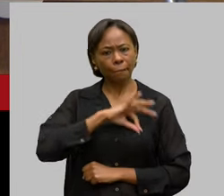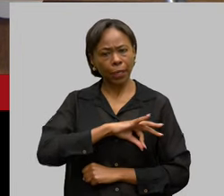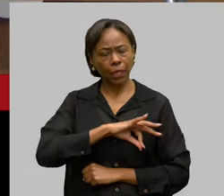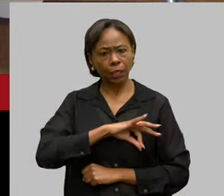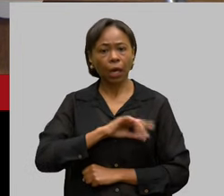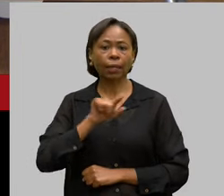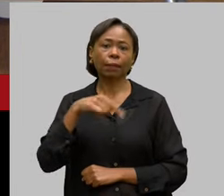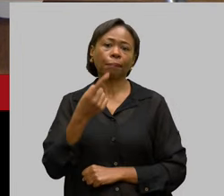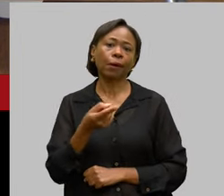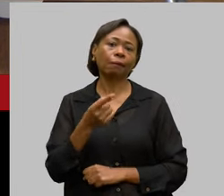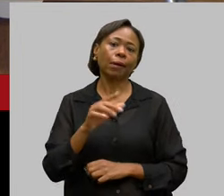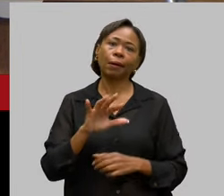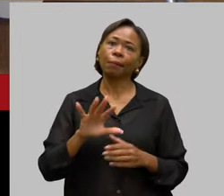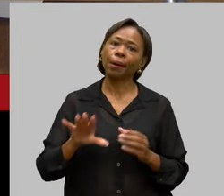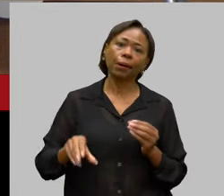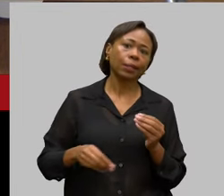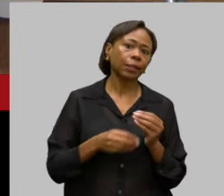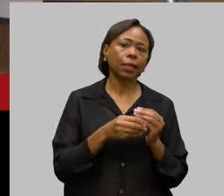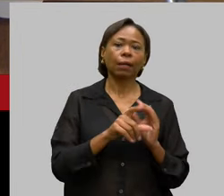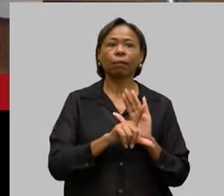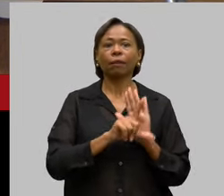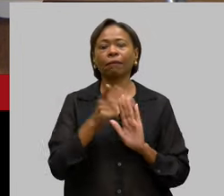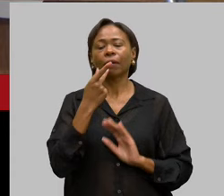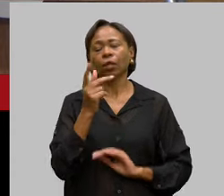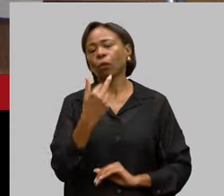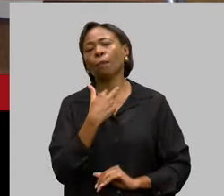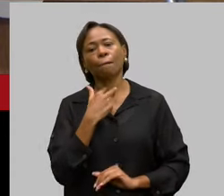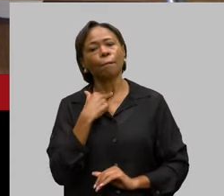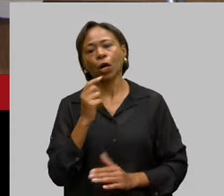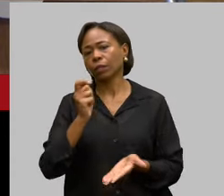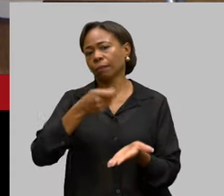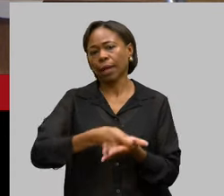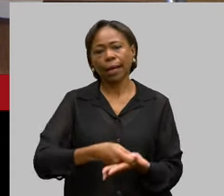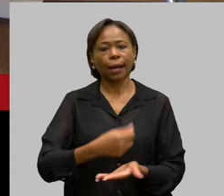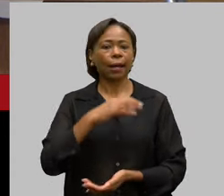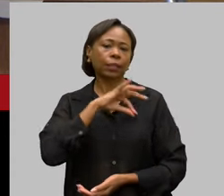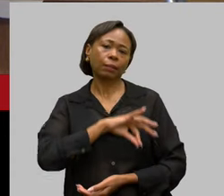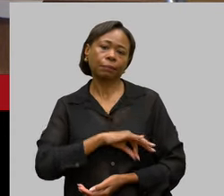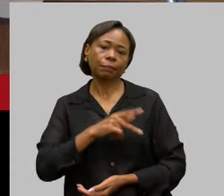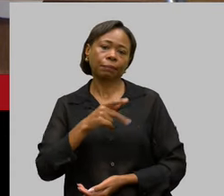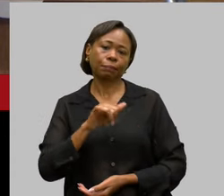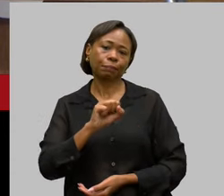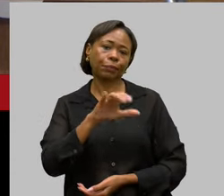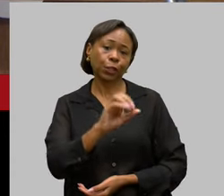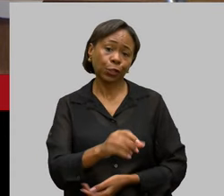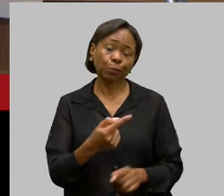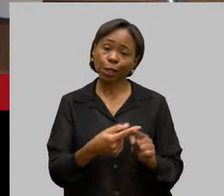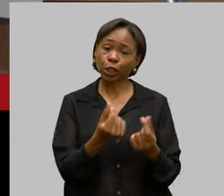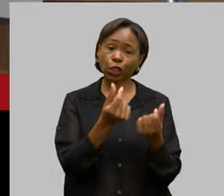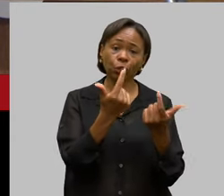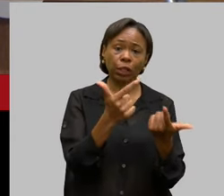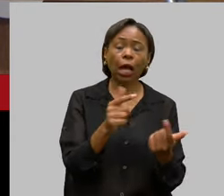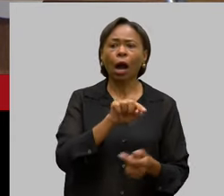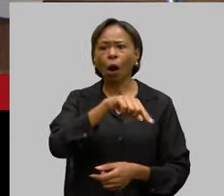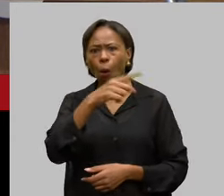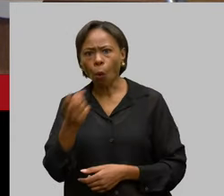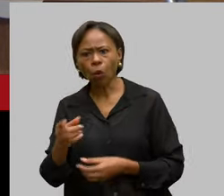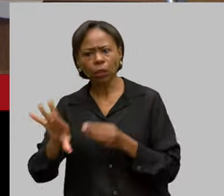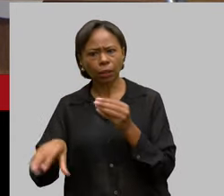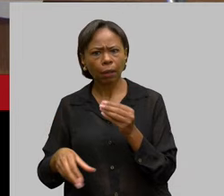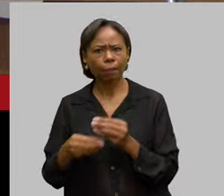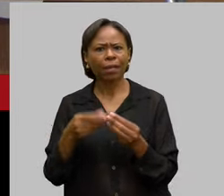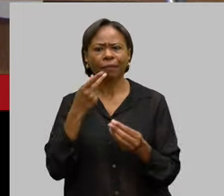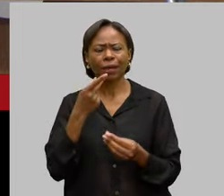cumprir aquele piso porque não tem recursos depois vem uma outra emenda à Constituição e fala não os recursos vão vir da União